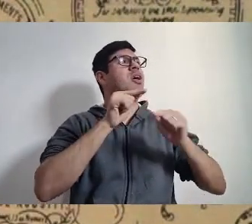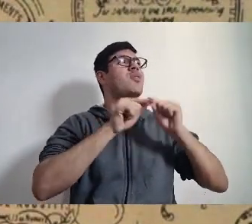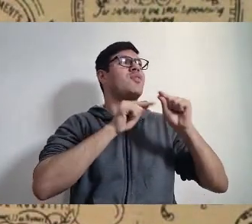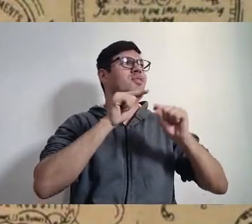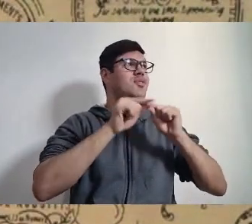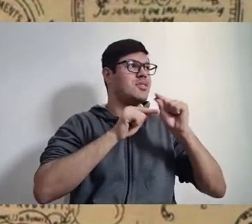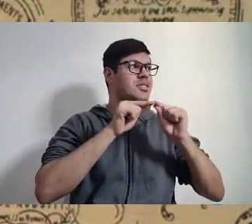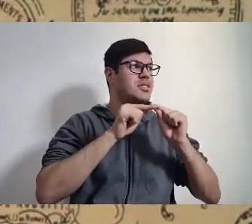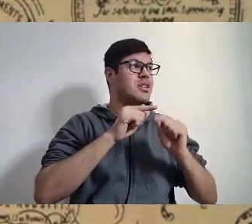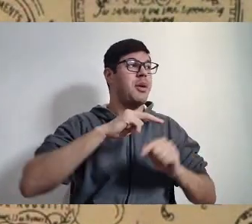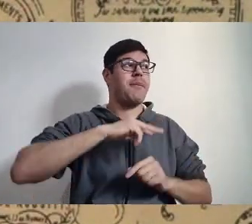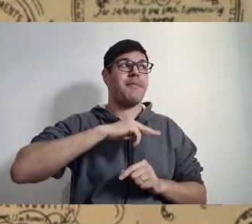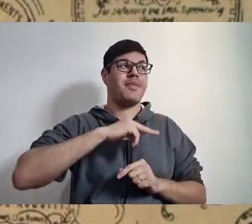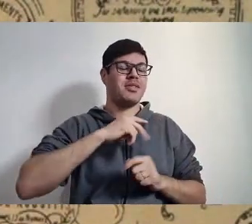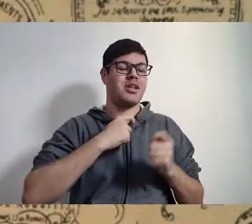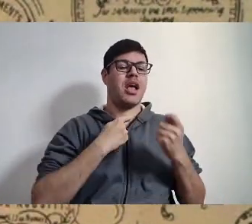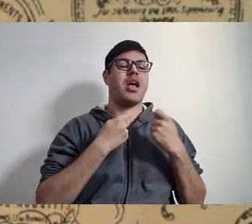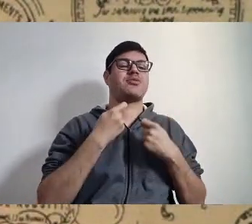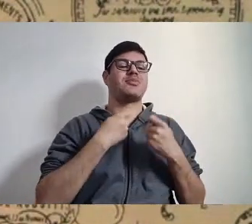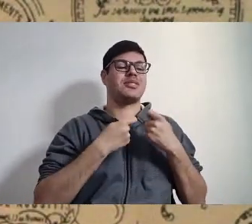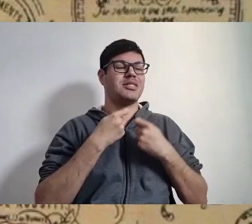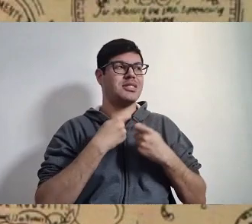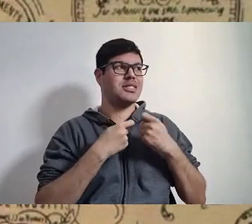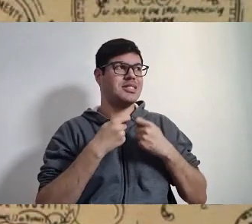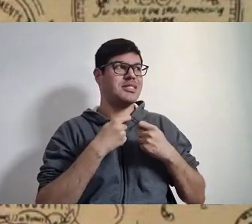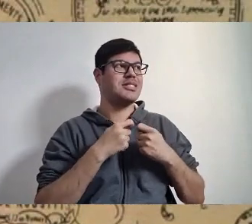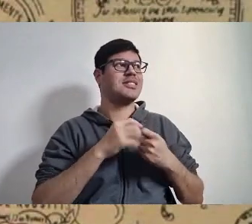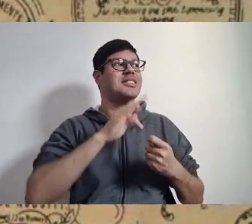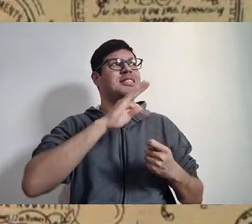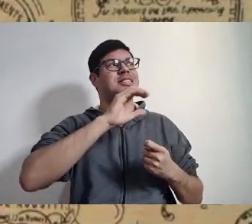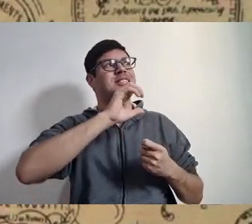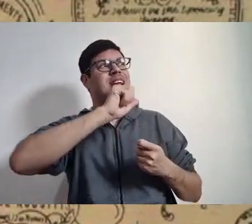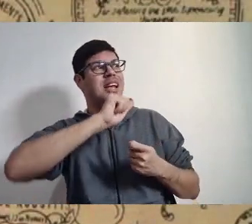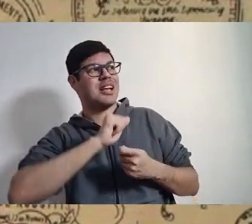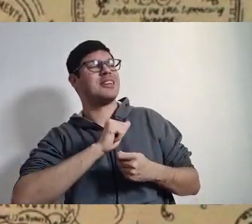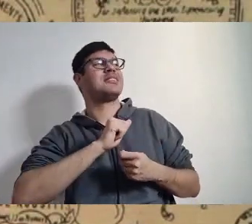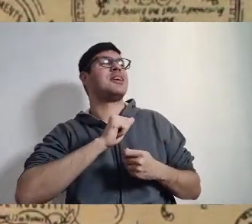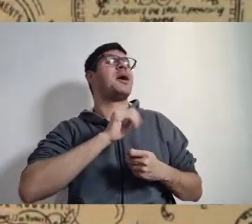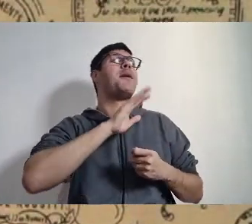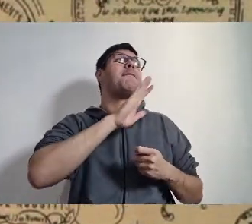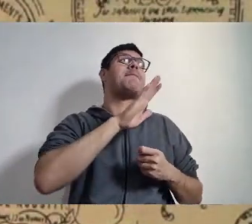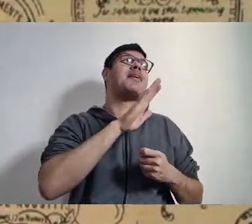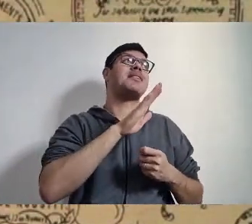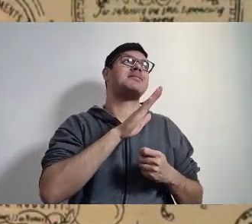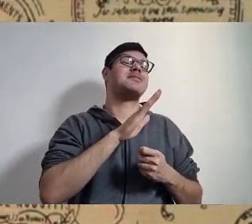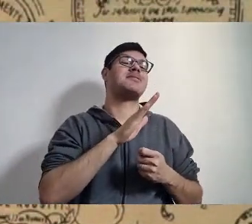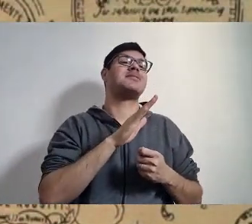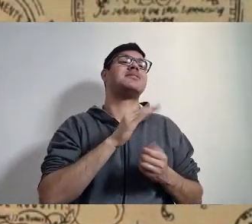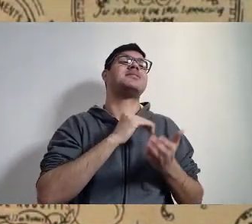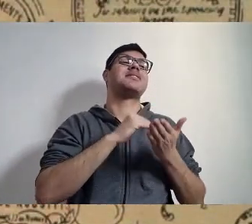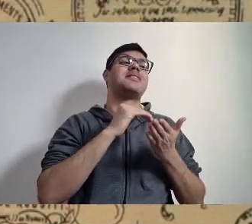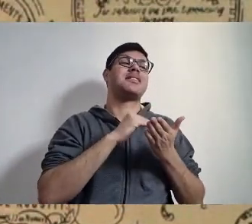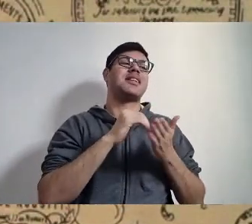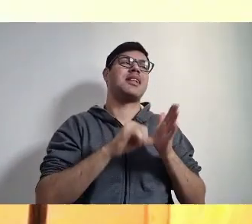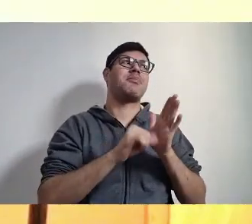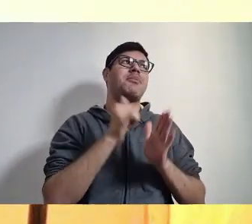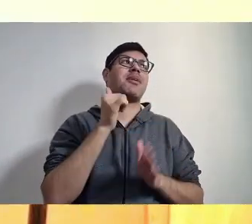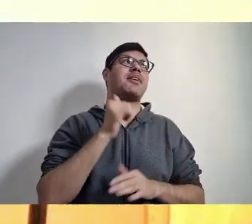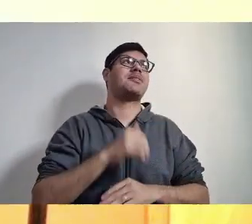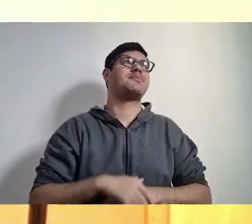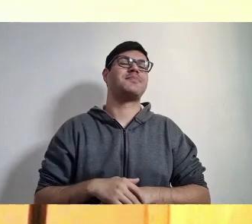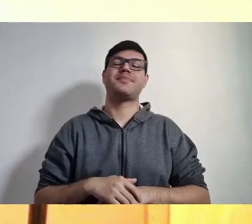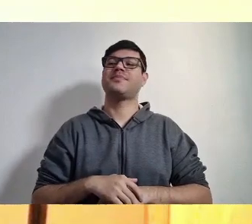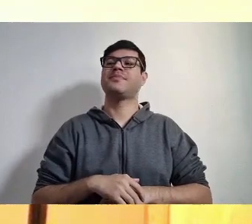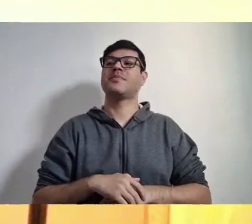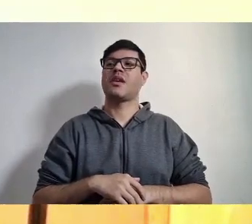para um particular administrar aí o transporte coletivo. Mas vamos tentar. O primeiro passo é criar a secretaria. Você sabe da história toda do